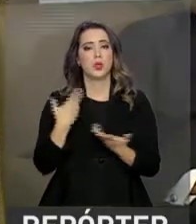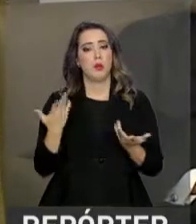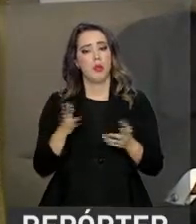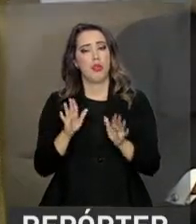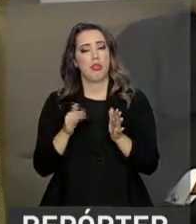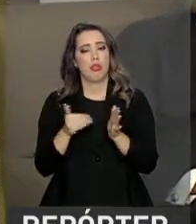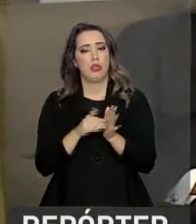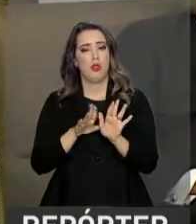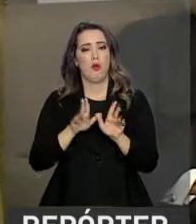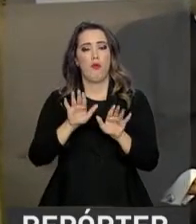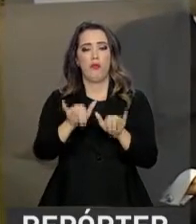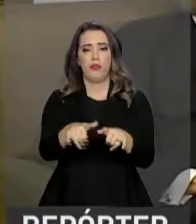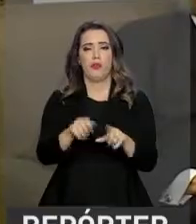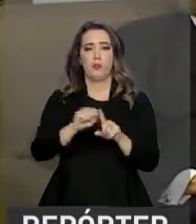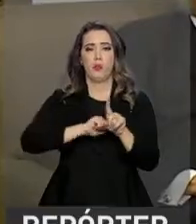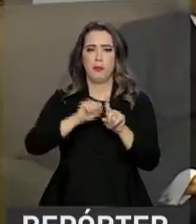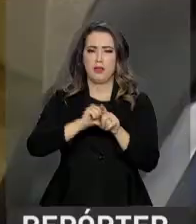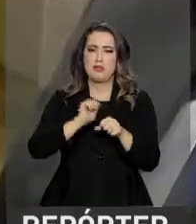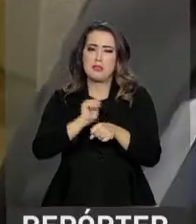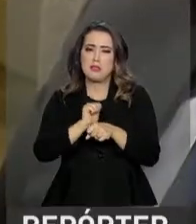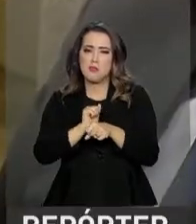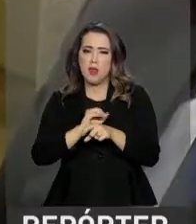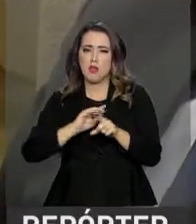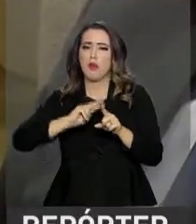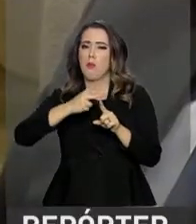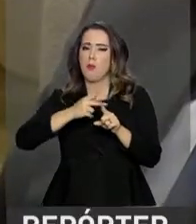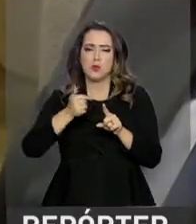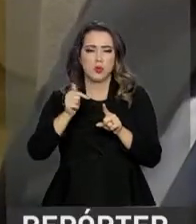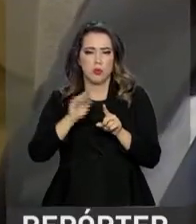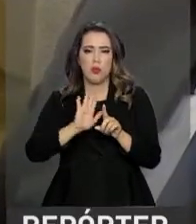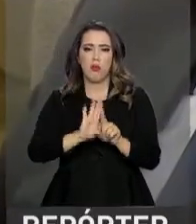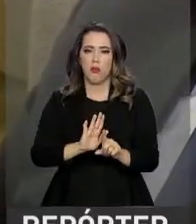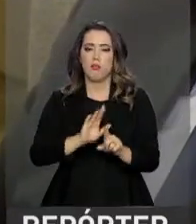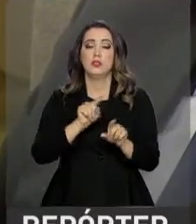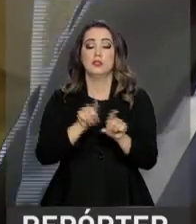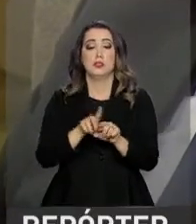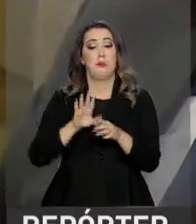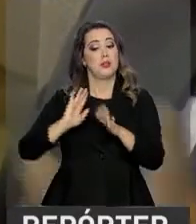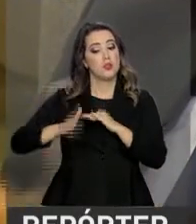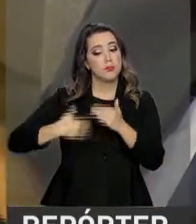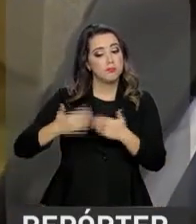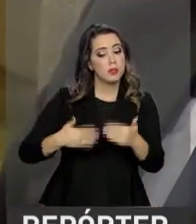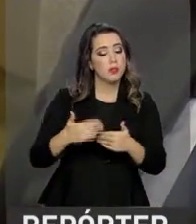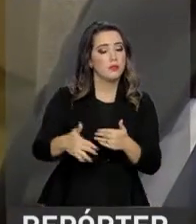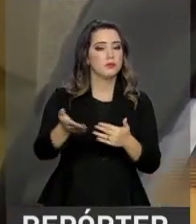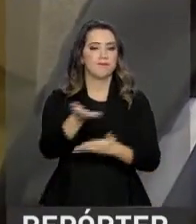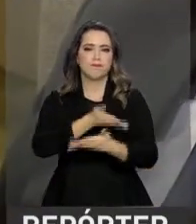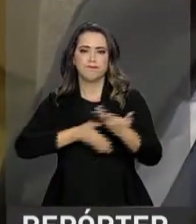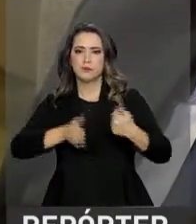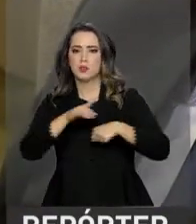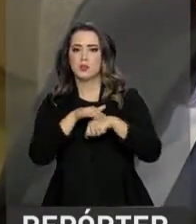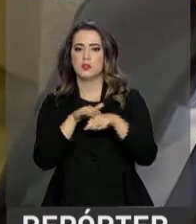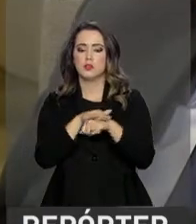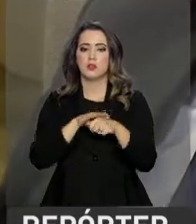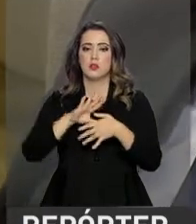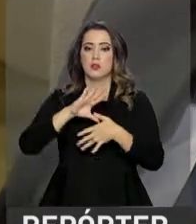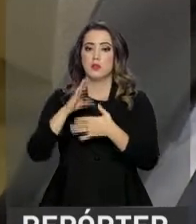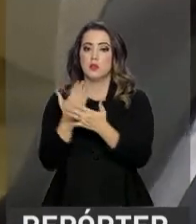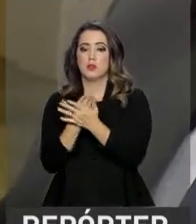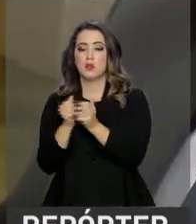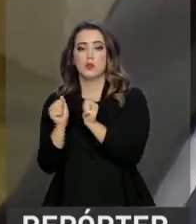chile sebastian pinera michel temer e disse que avançaram as negociações para uma parceria entre o mercosul